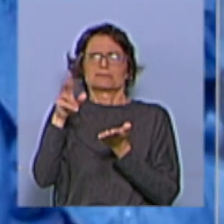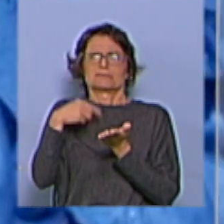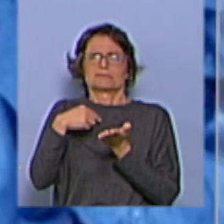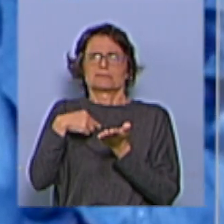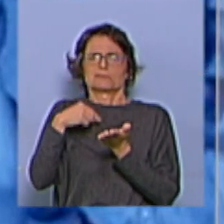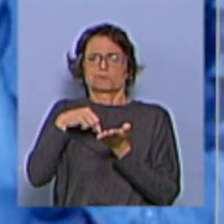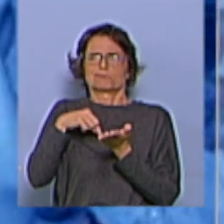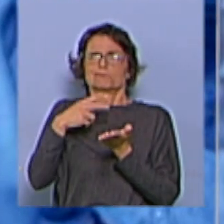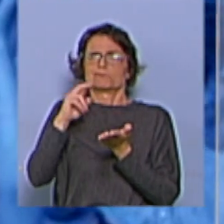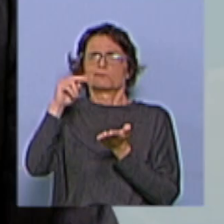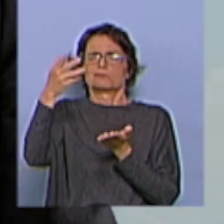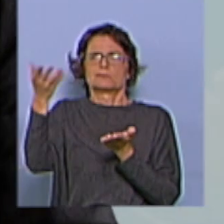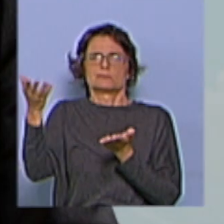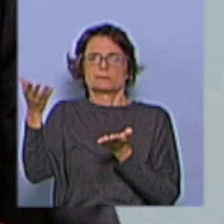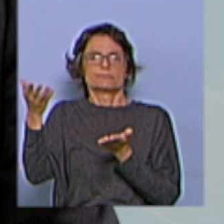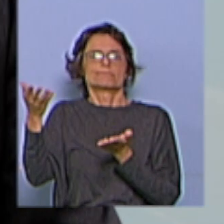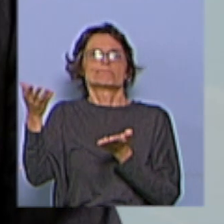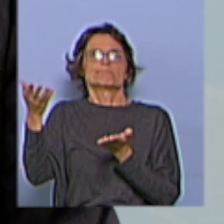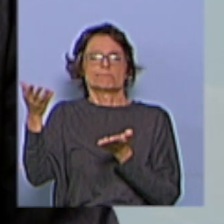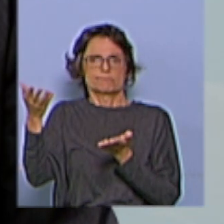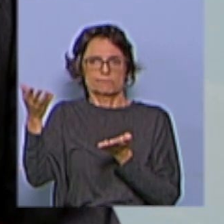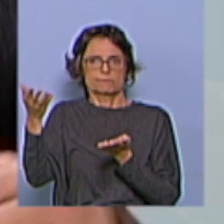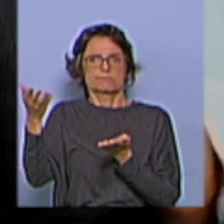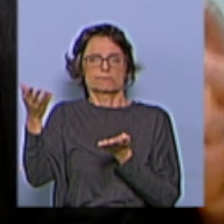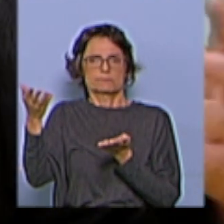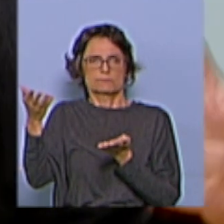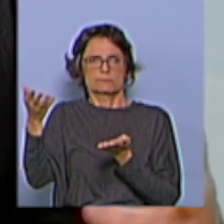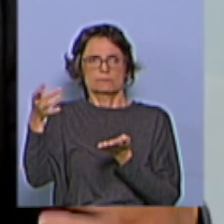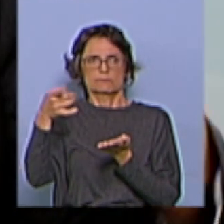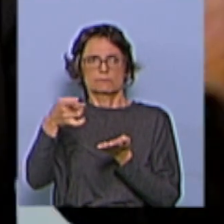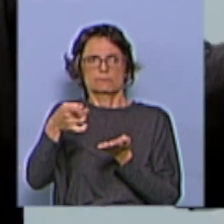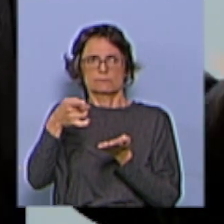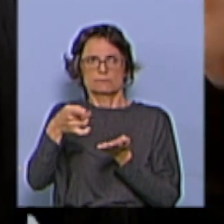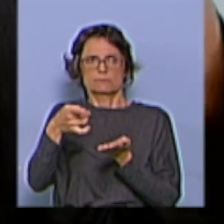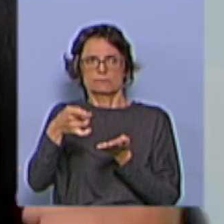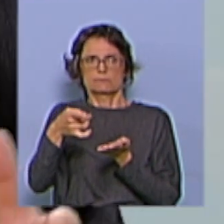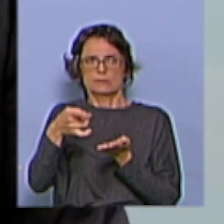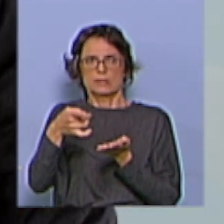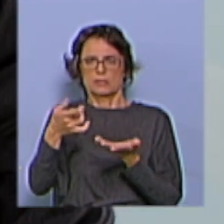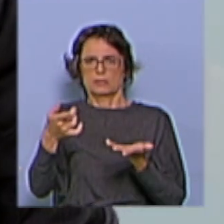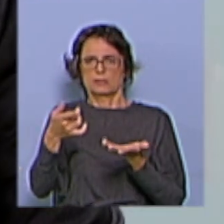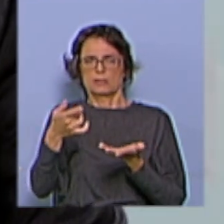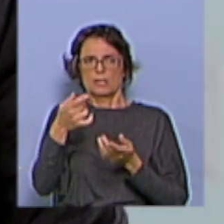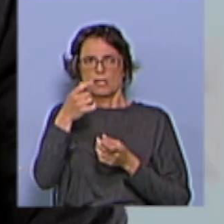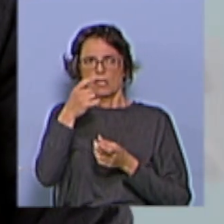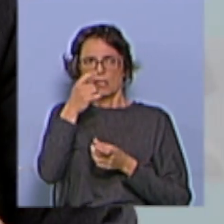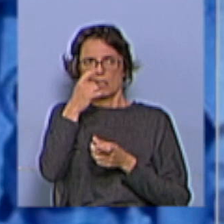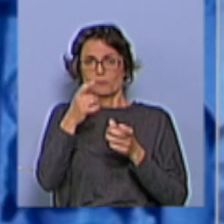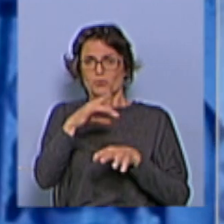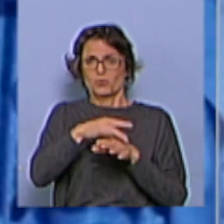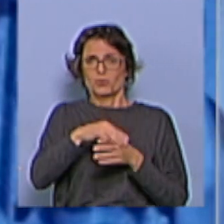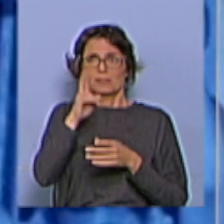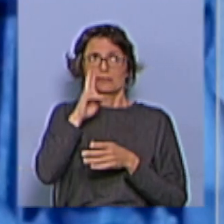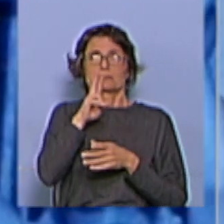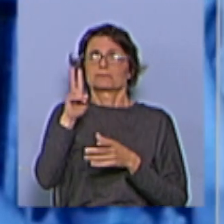como é que era? Eu não sei. Ele, ao ver a gente todo vestido de astronauta ou todo resguardado, eu não sei